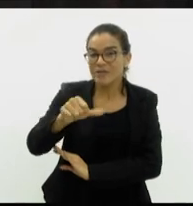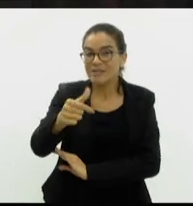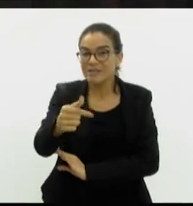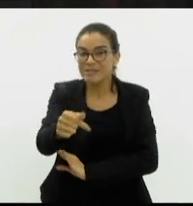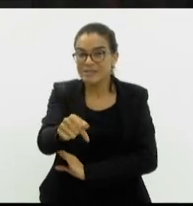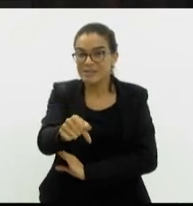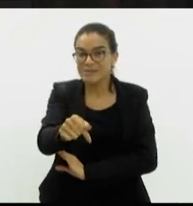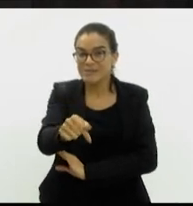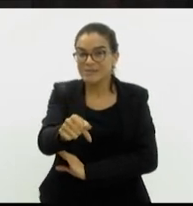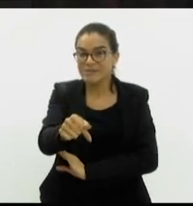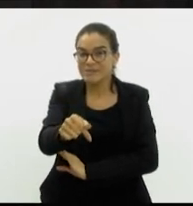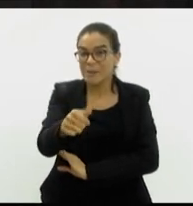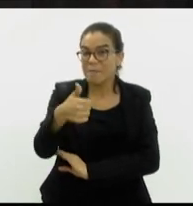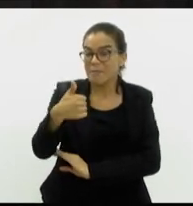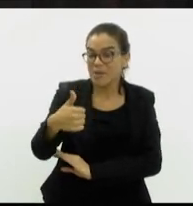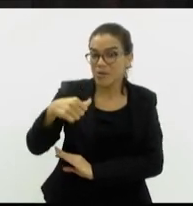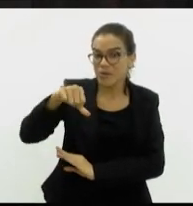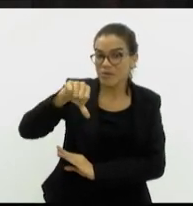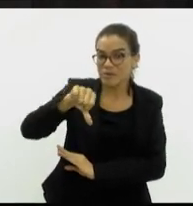1997